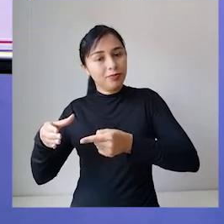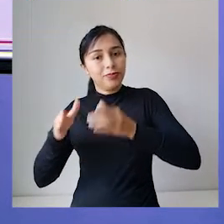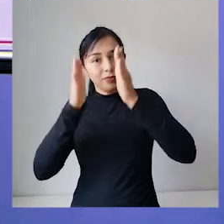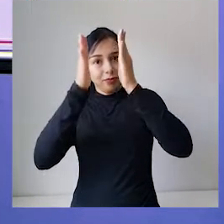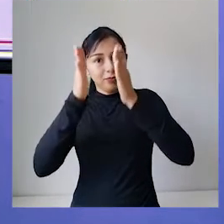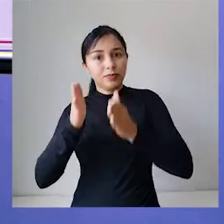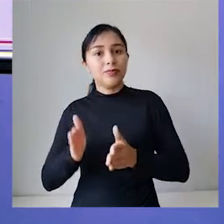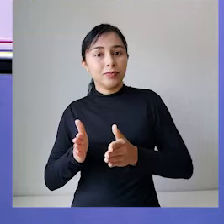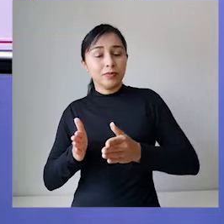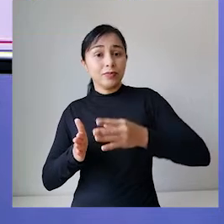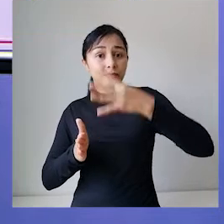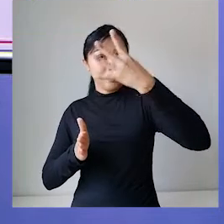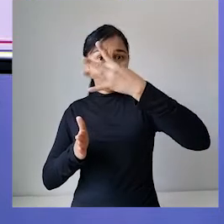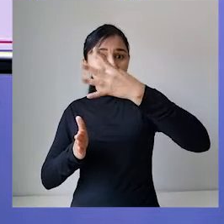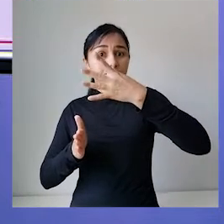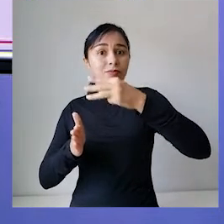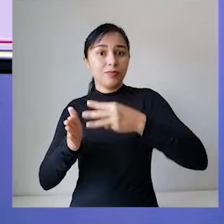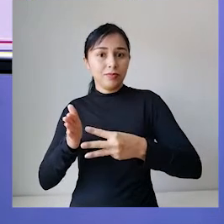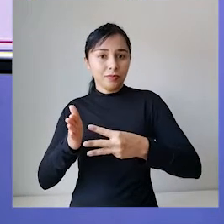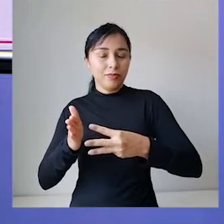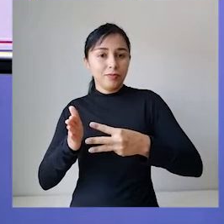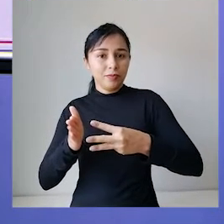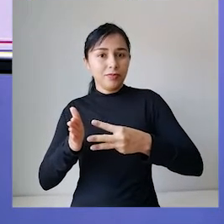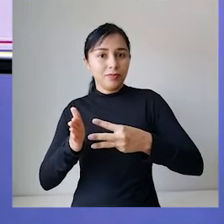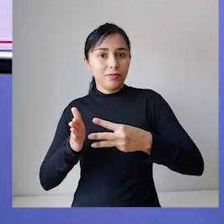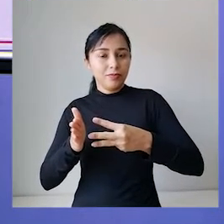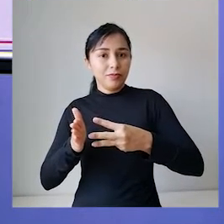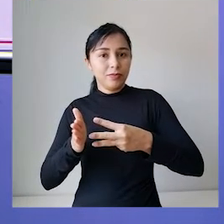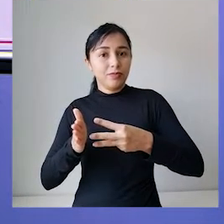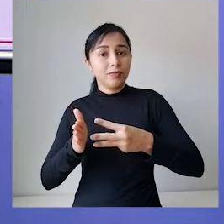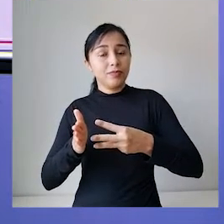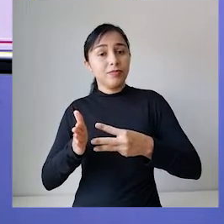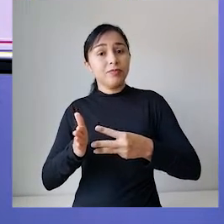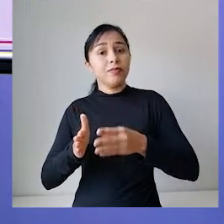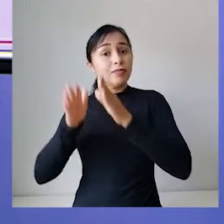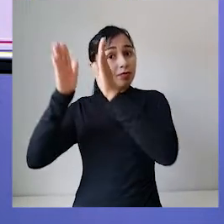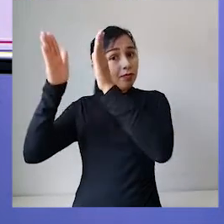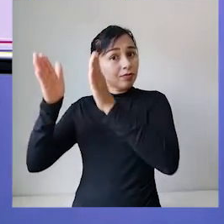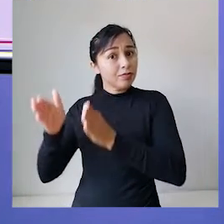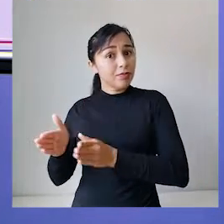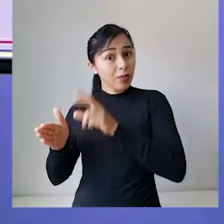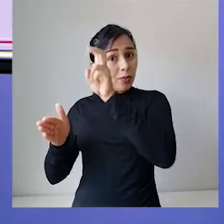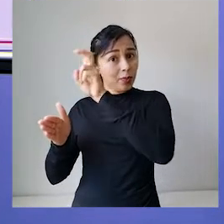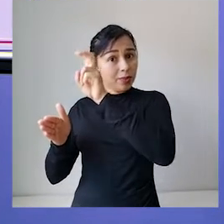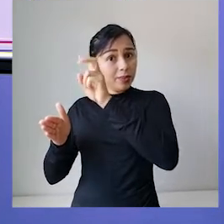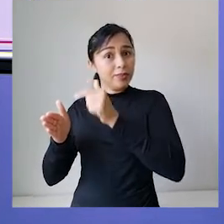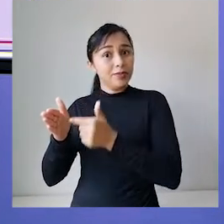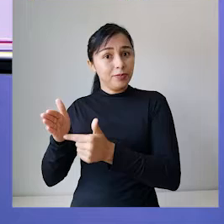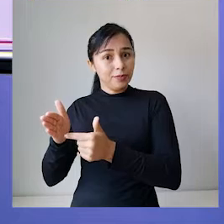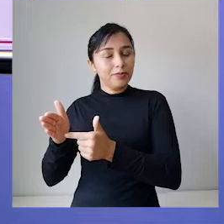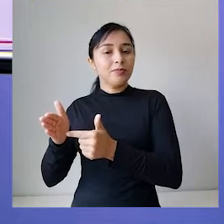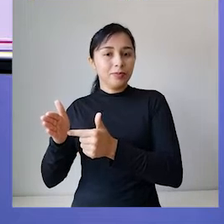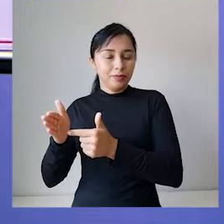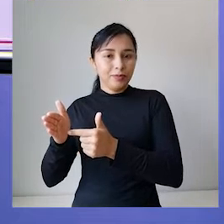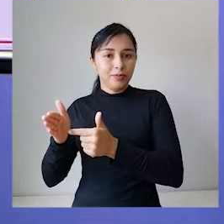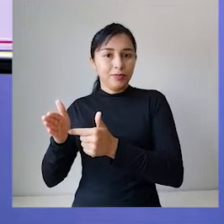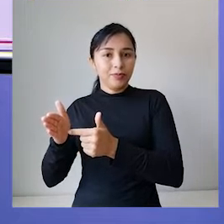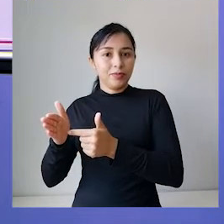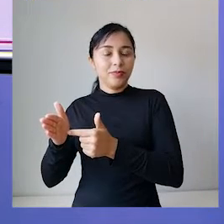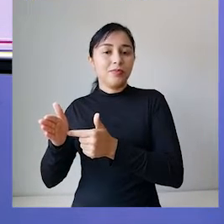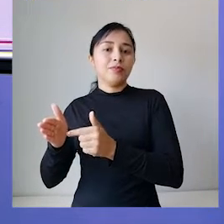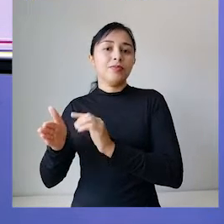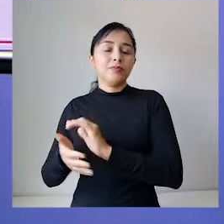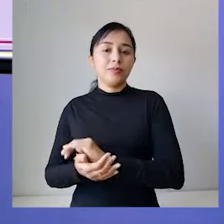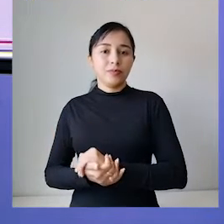O 3 na terceira ordem, que é a ordem das unidades de milhar, e o 2 na quinta ordem, que é a ordem